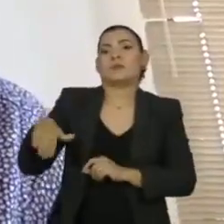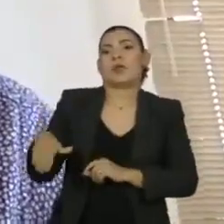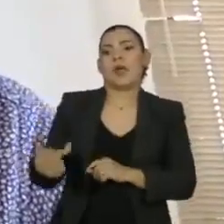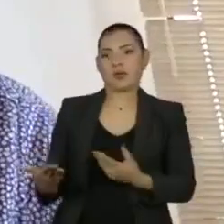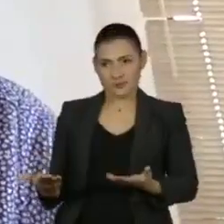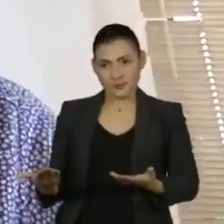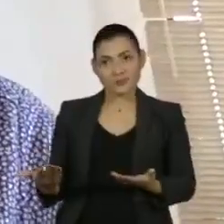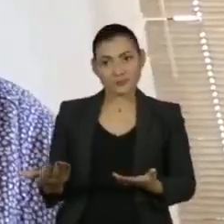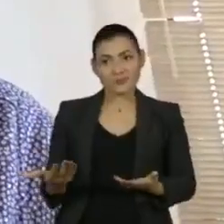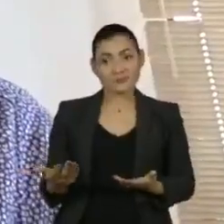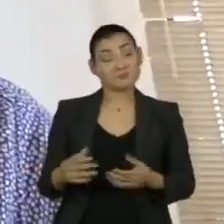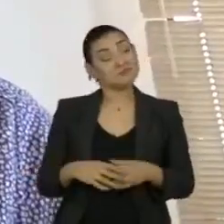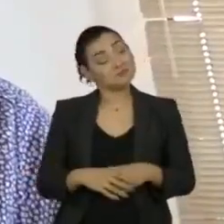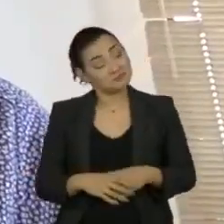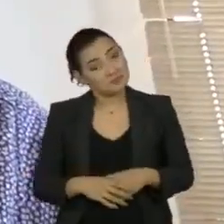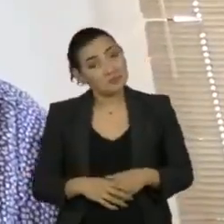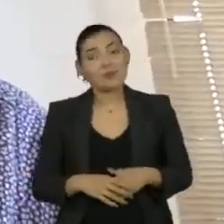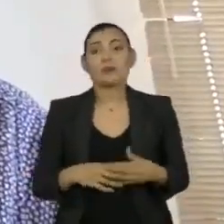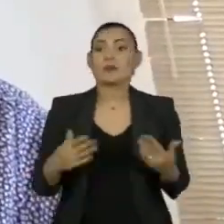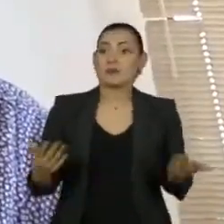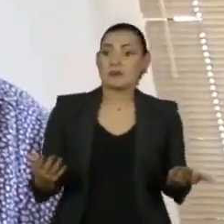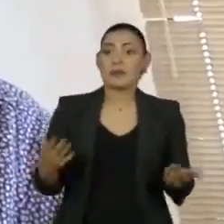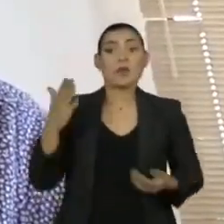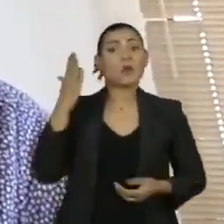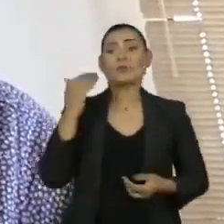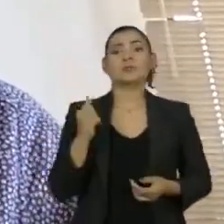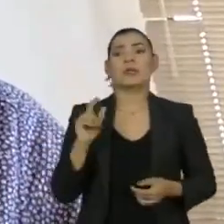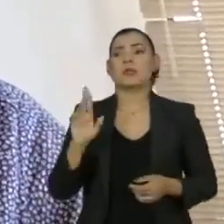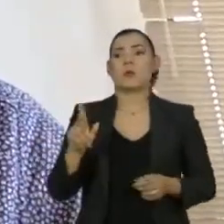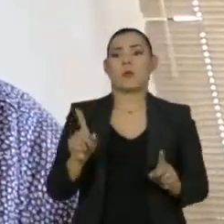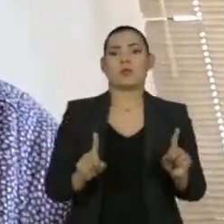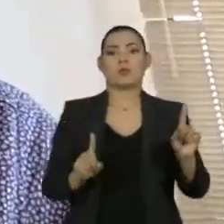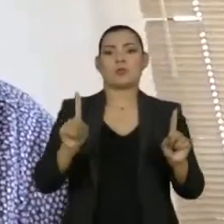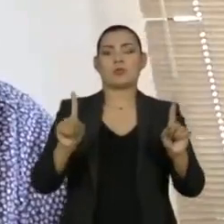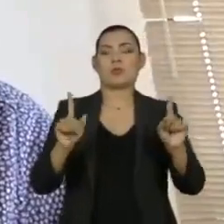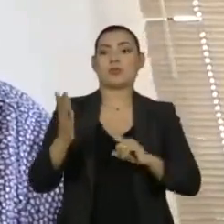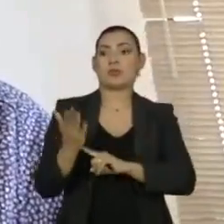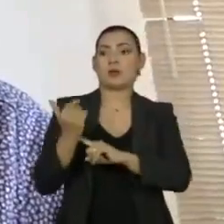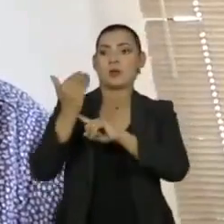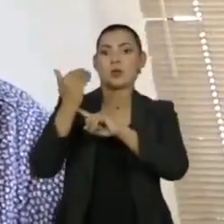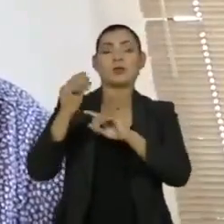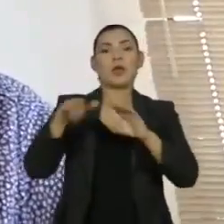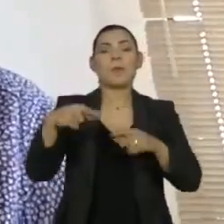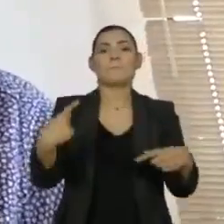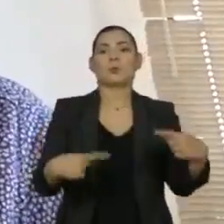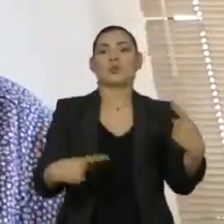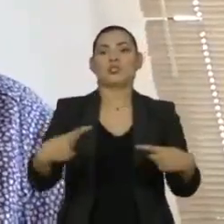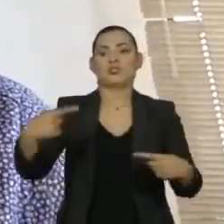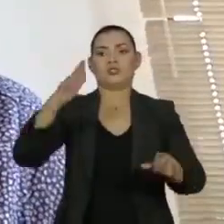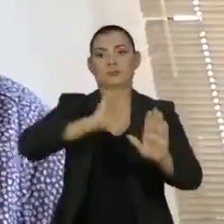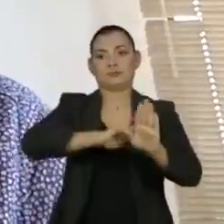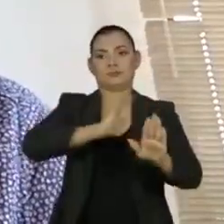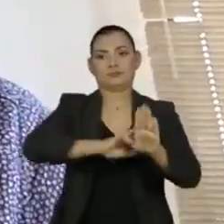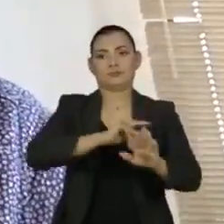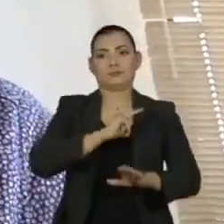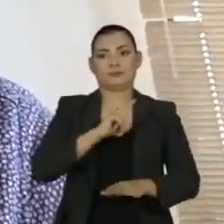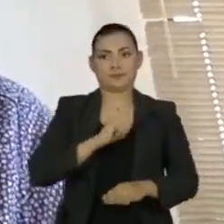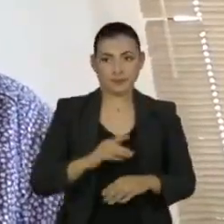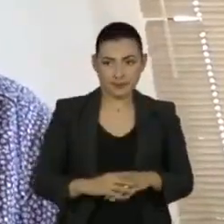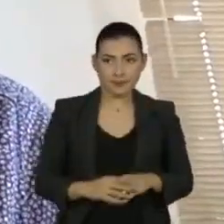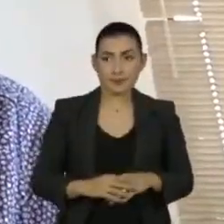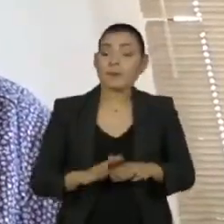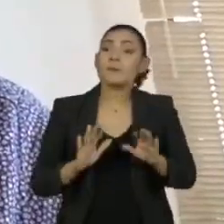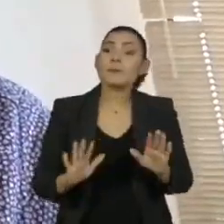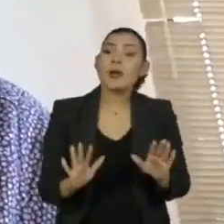acessíveis e mais baratos. É claro que isso não é simplesmente uma disputa tecnológica, uma disputa política também. E considerando que